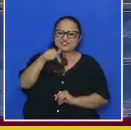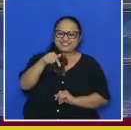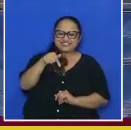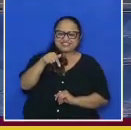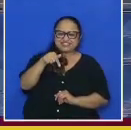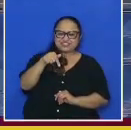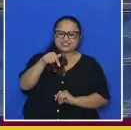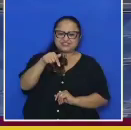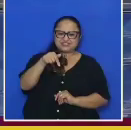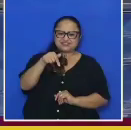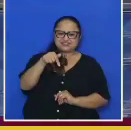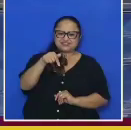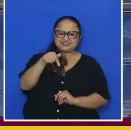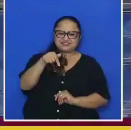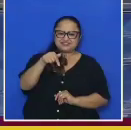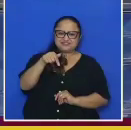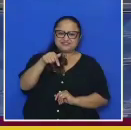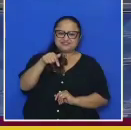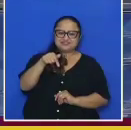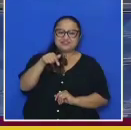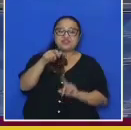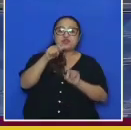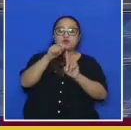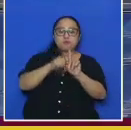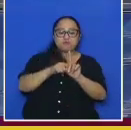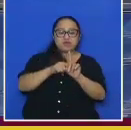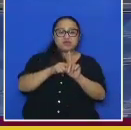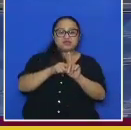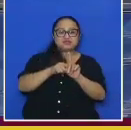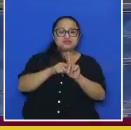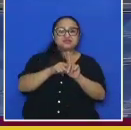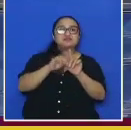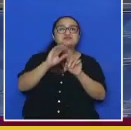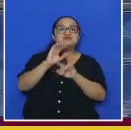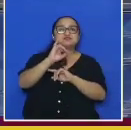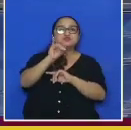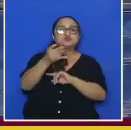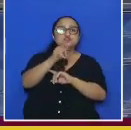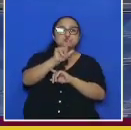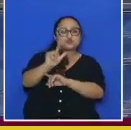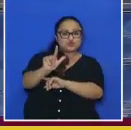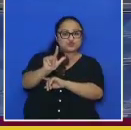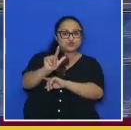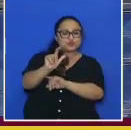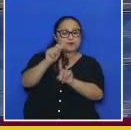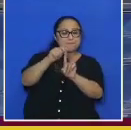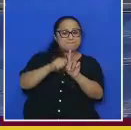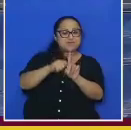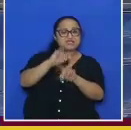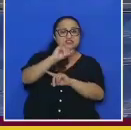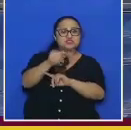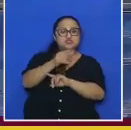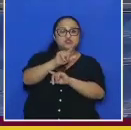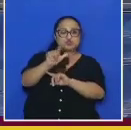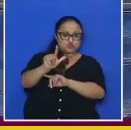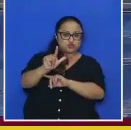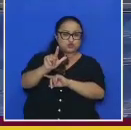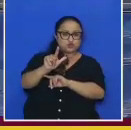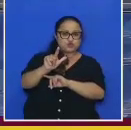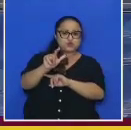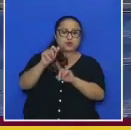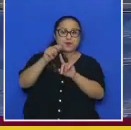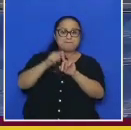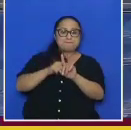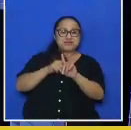07. Preta, 07. E o mês correspondente é julho. Julho é o mês